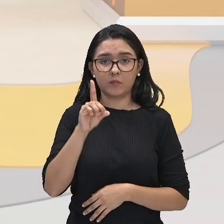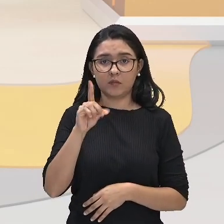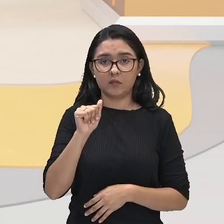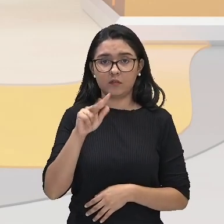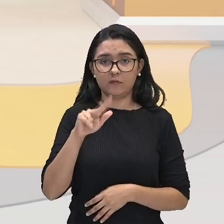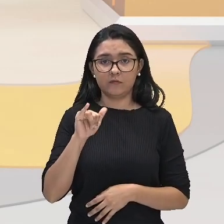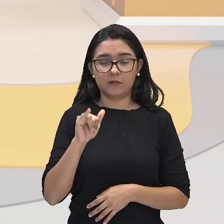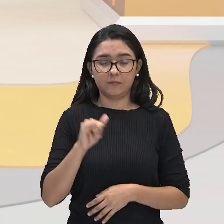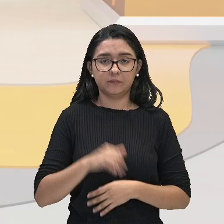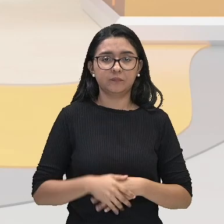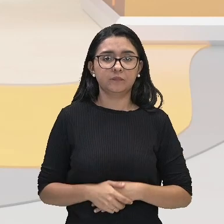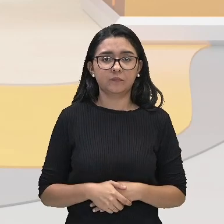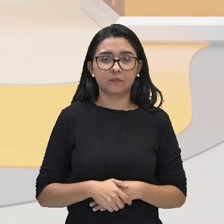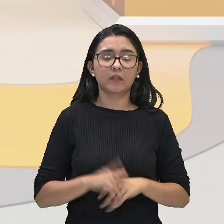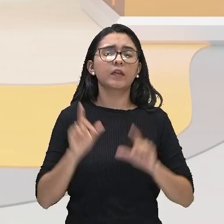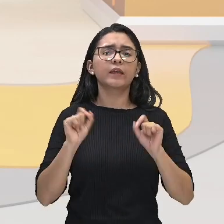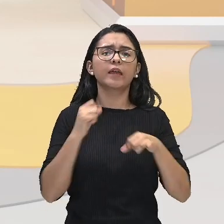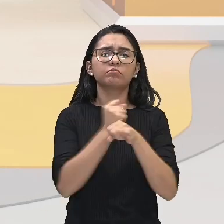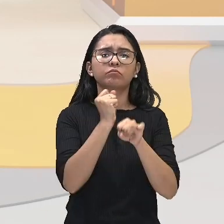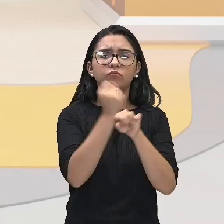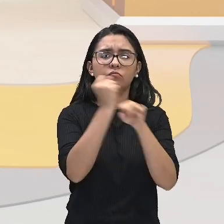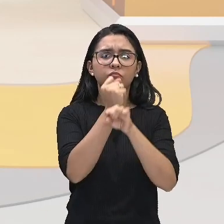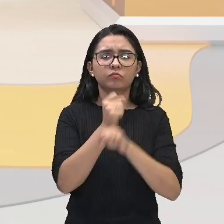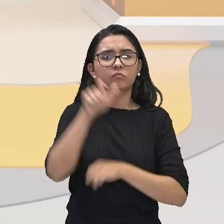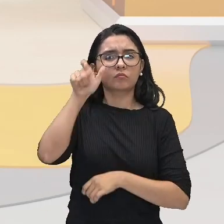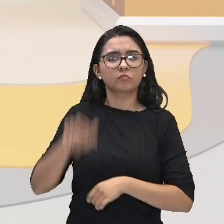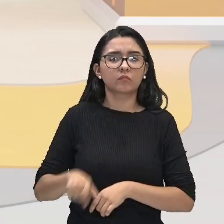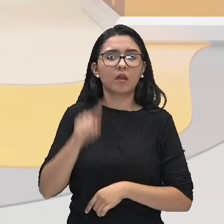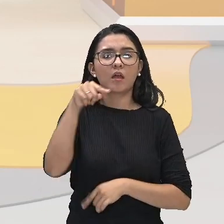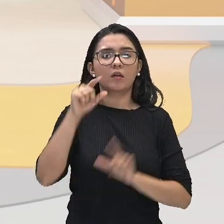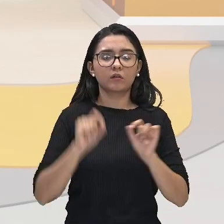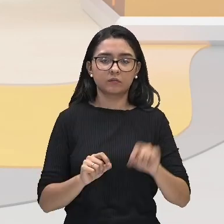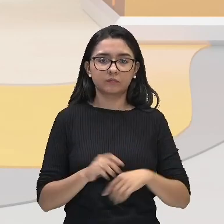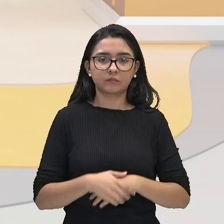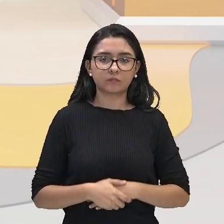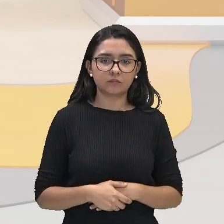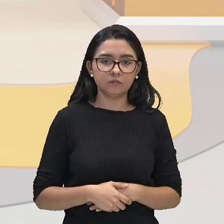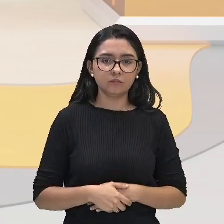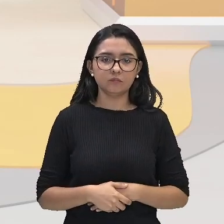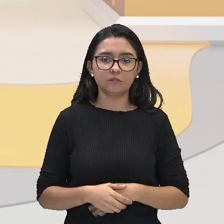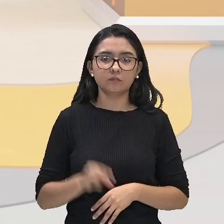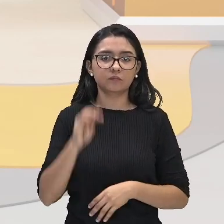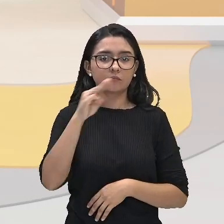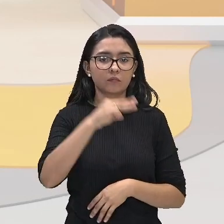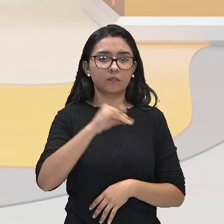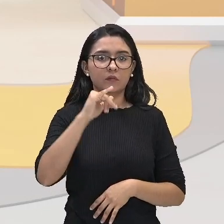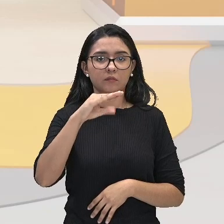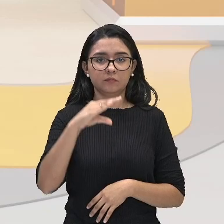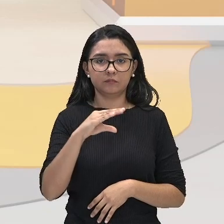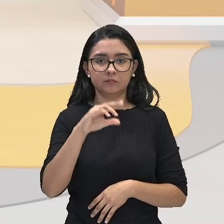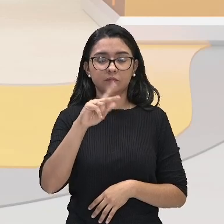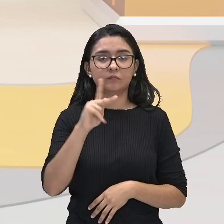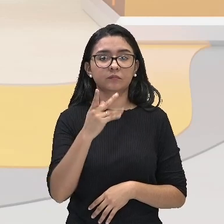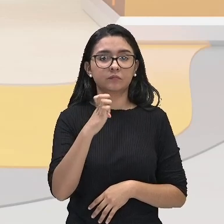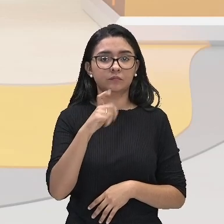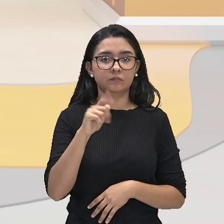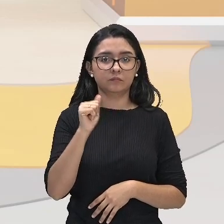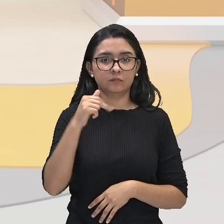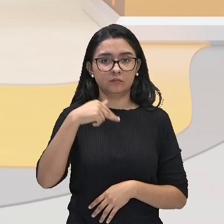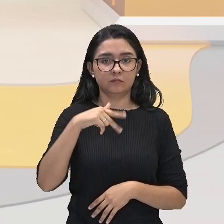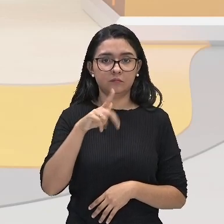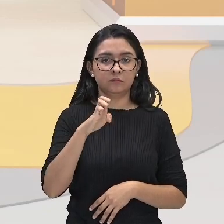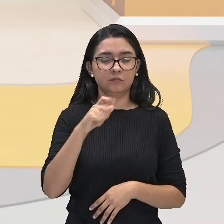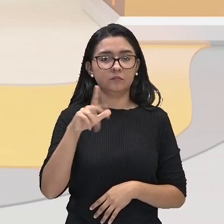e quem esculpiu esta obra de arte foi Michelangelo, né? Esta obra ela foi encomendada para